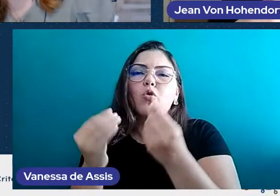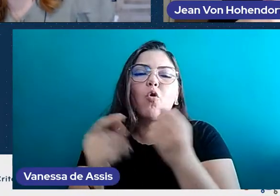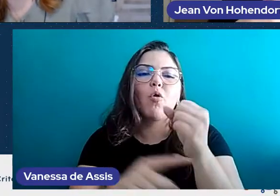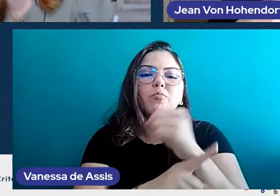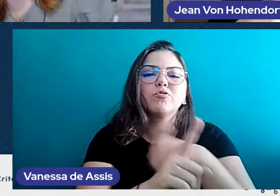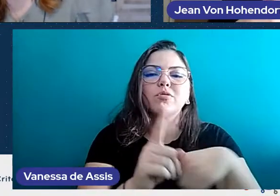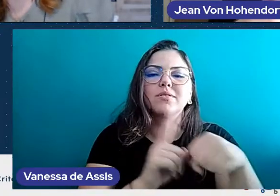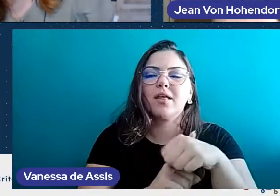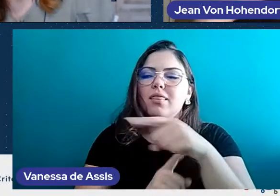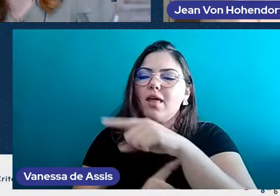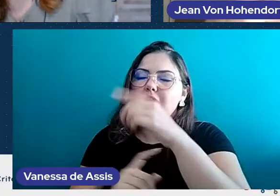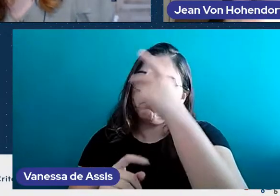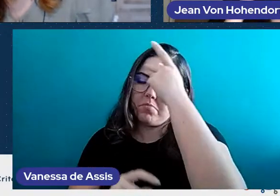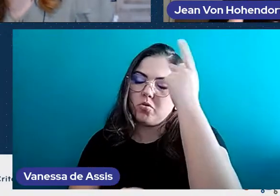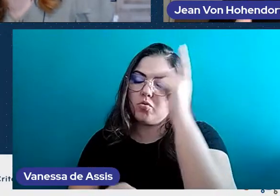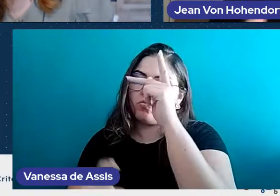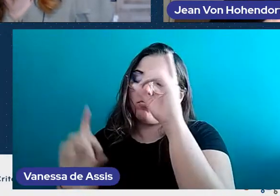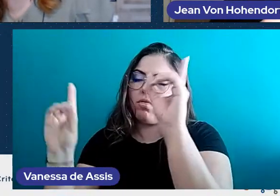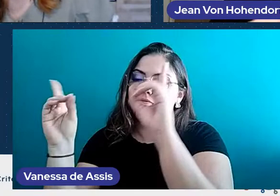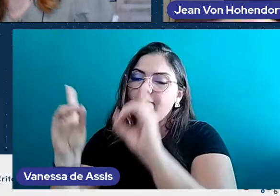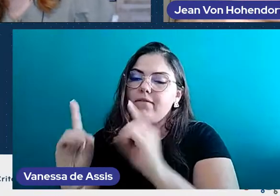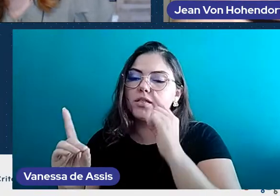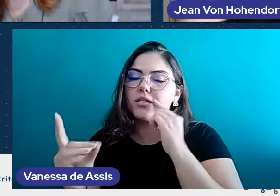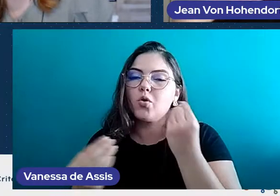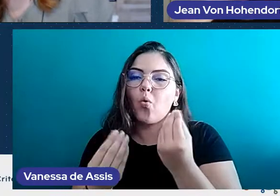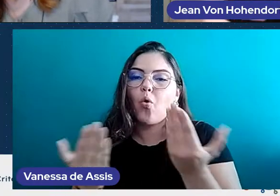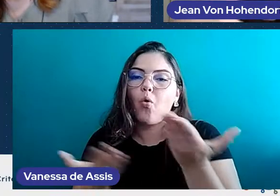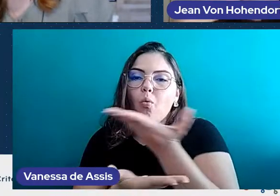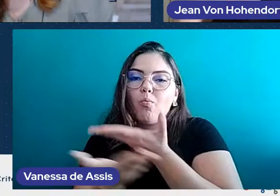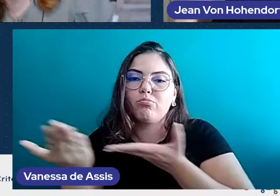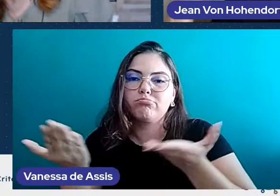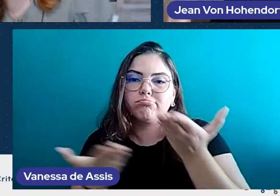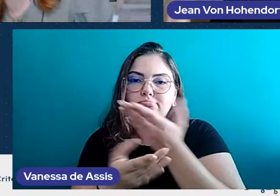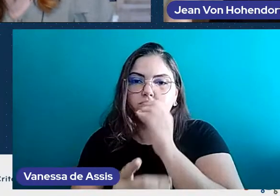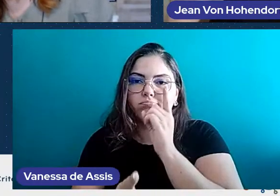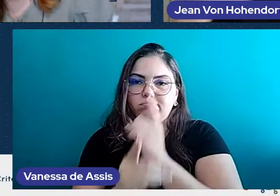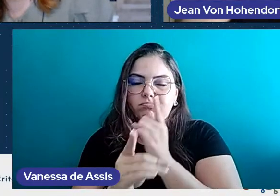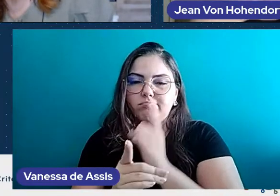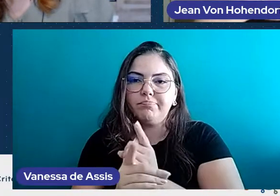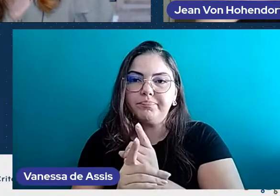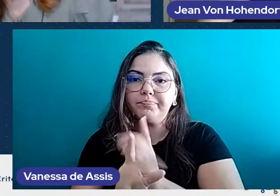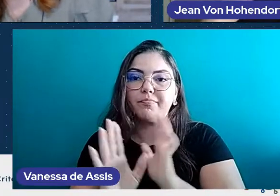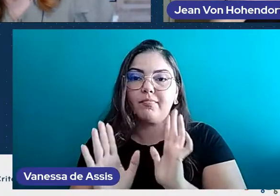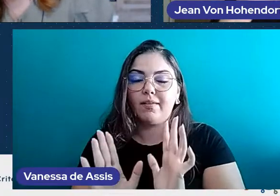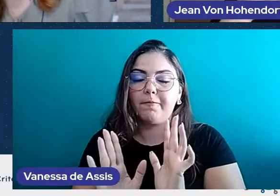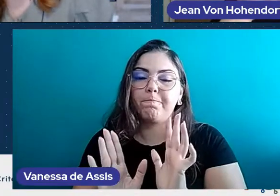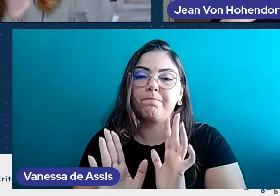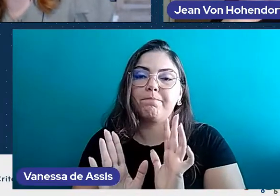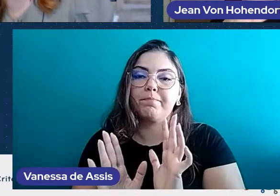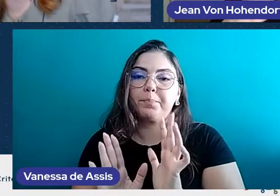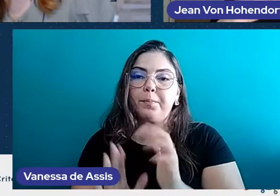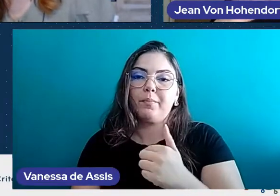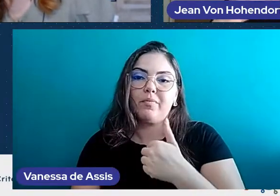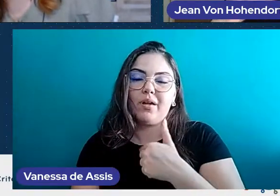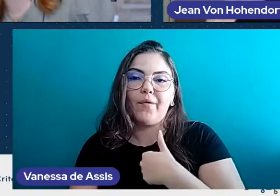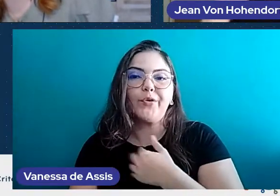tenho um pouco de crítica, um pouco bastante, dessas discussões de resultado de